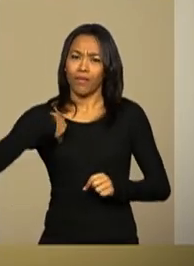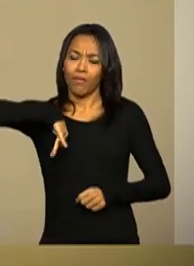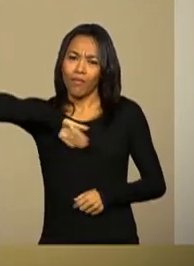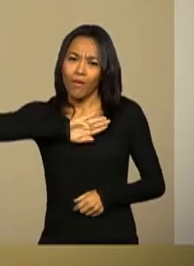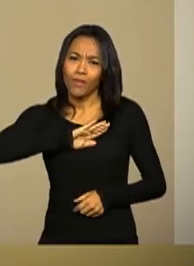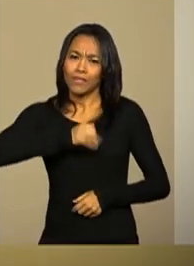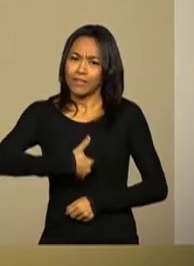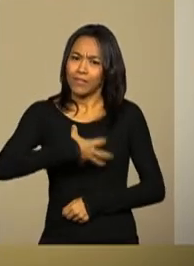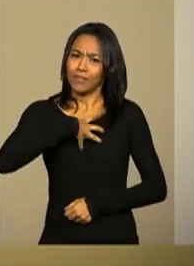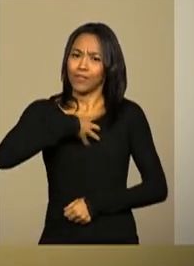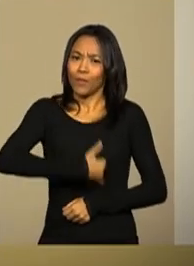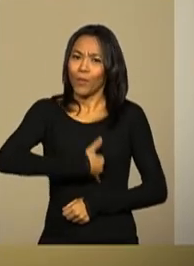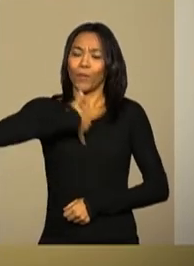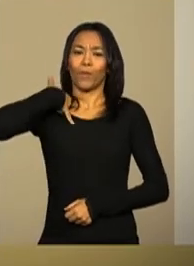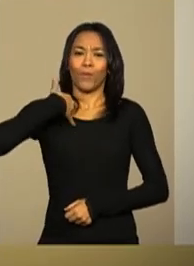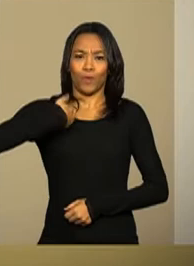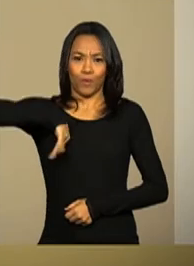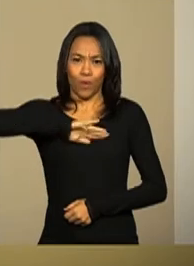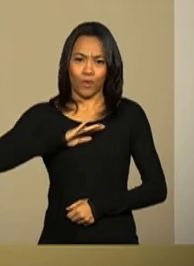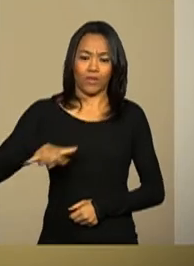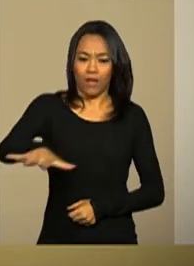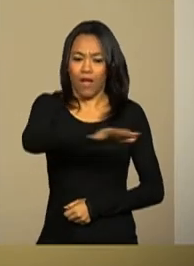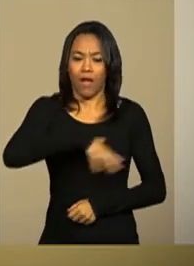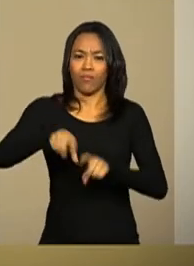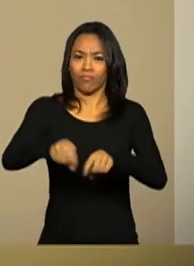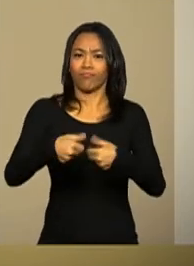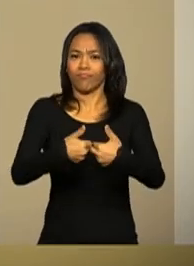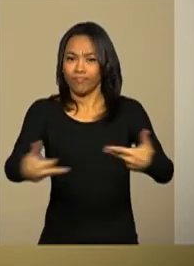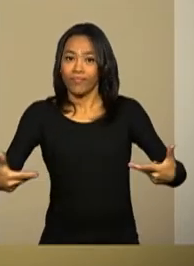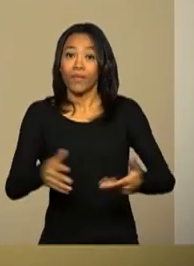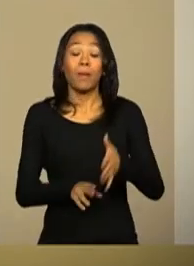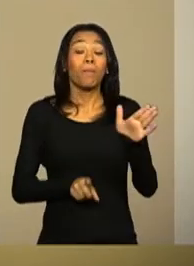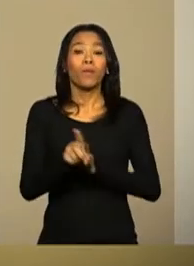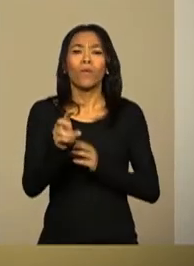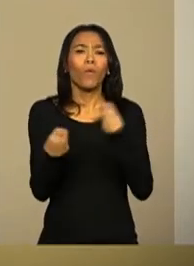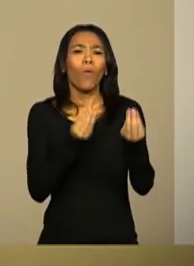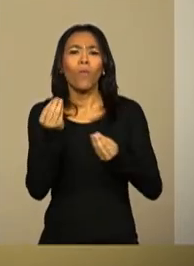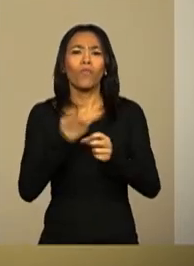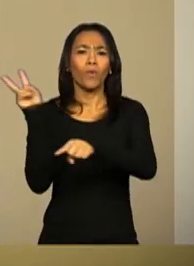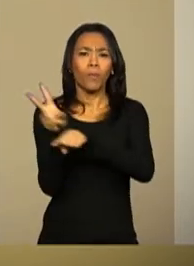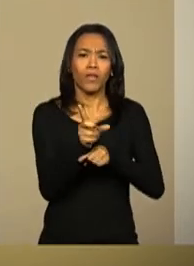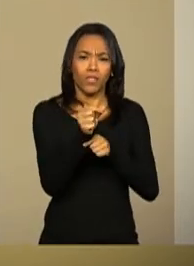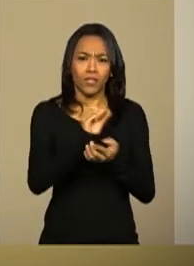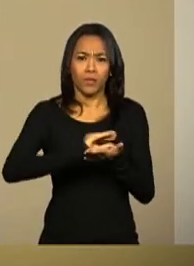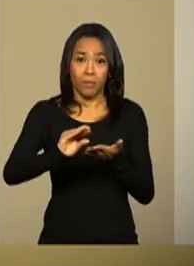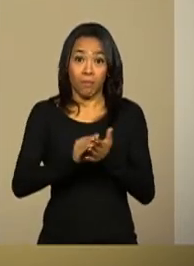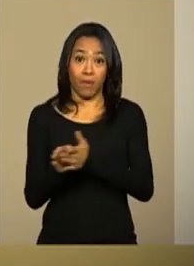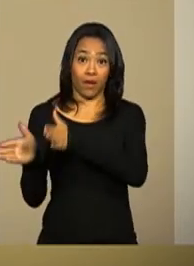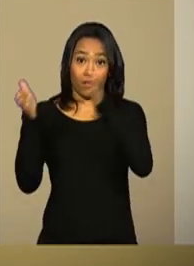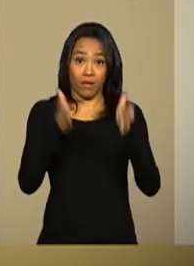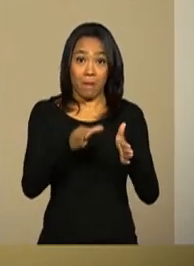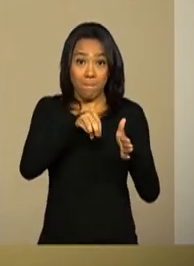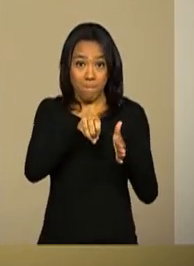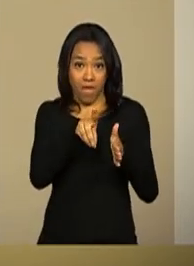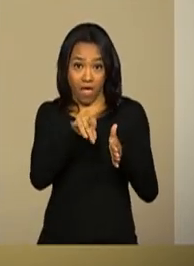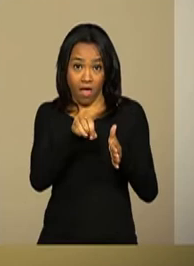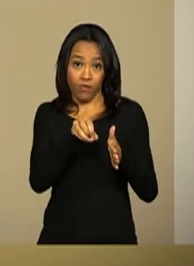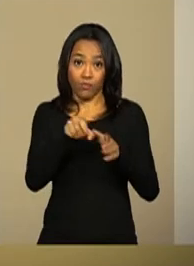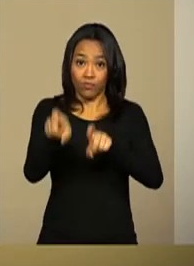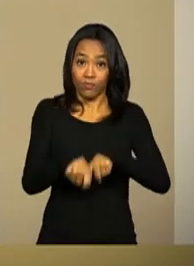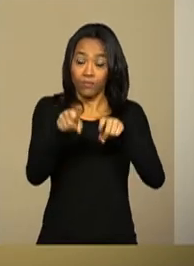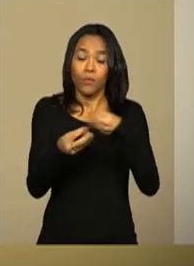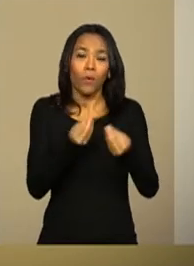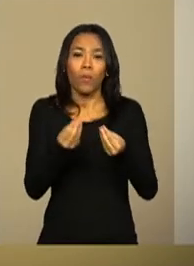termos orgulho do nosso agronegócio como ficou o crédito para os médios produtores vamos